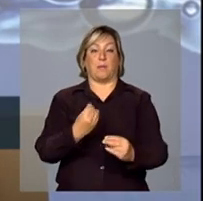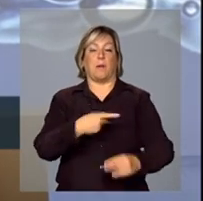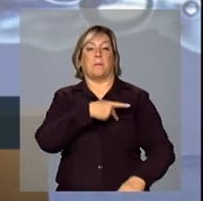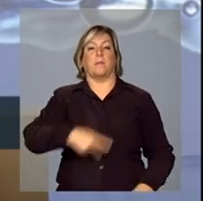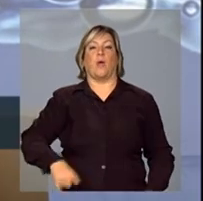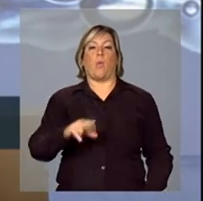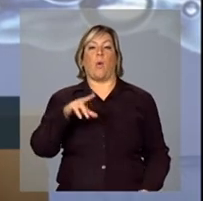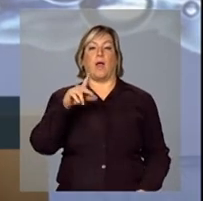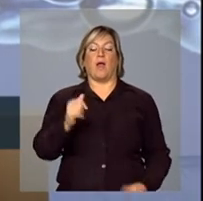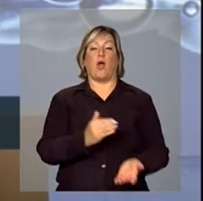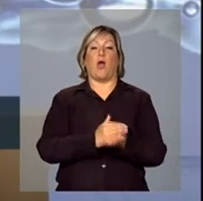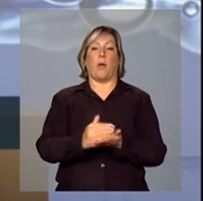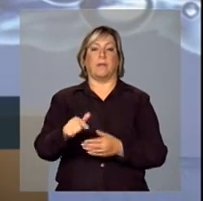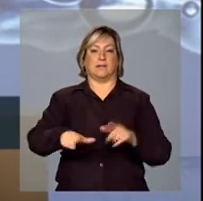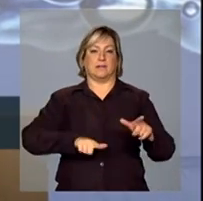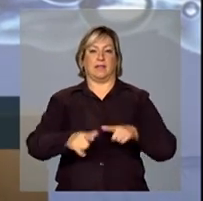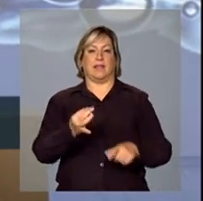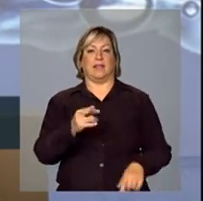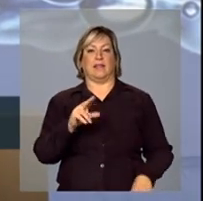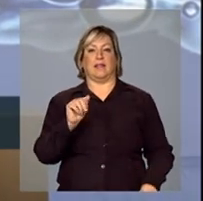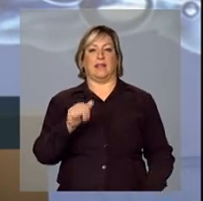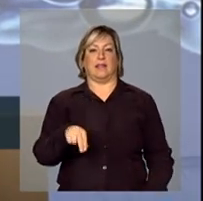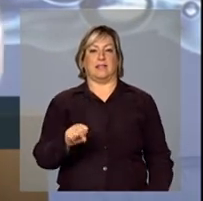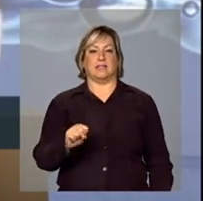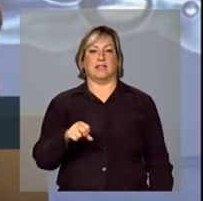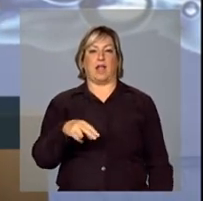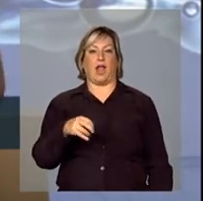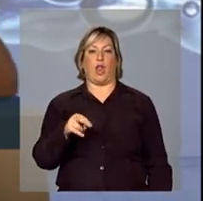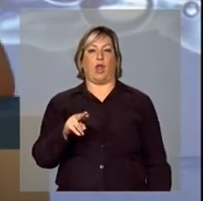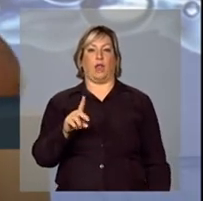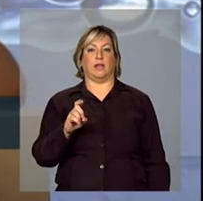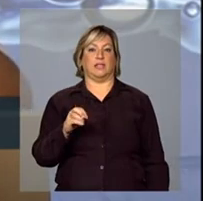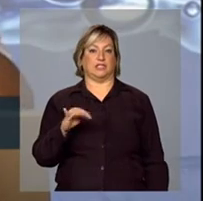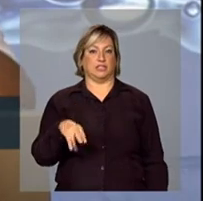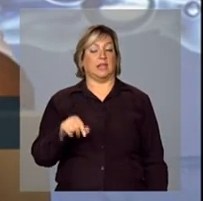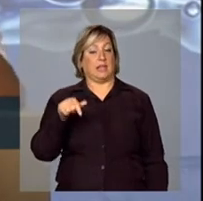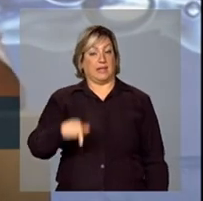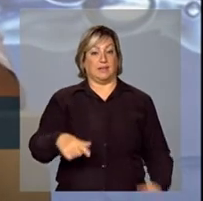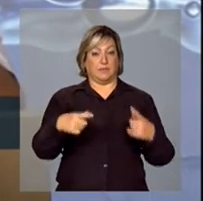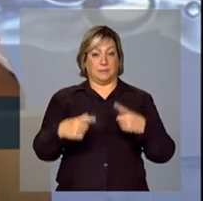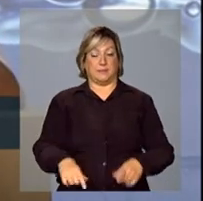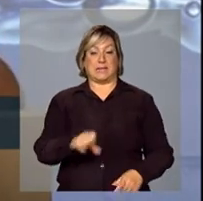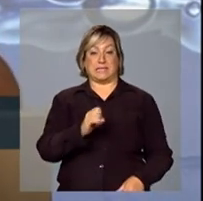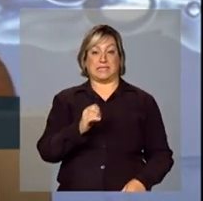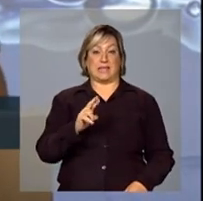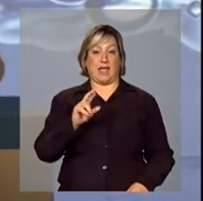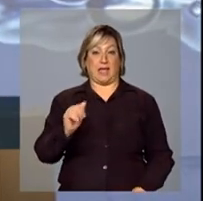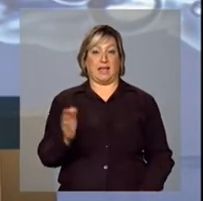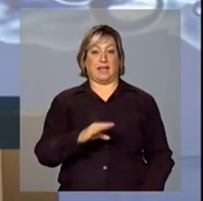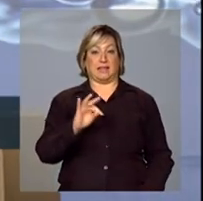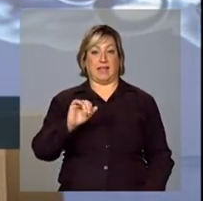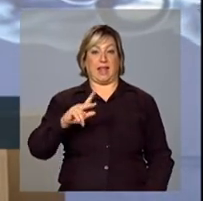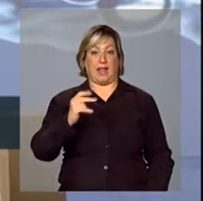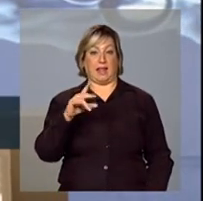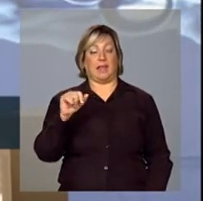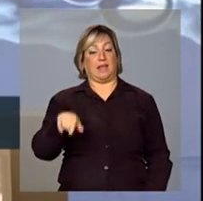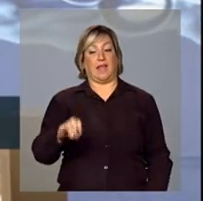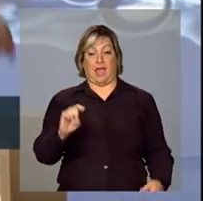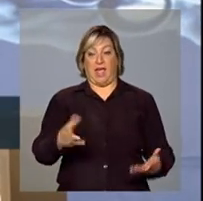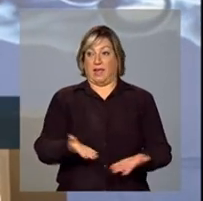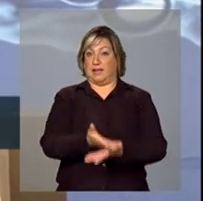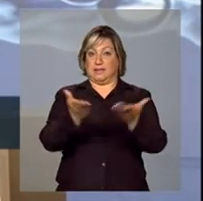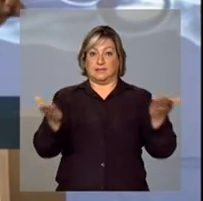Lula começar essa ação da Transnordestina. Serra Talhada é hoje a cidade que é, porque quando fizeram